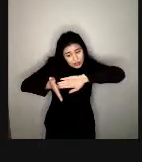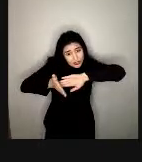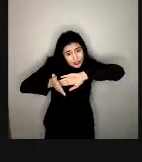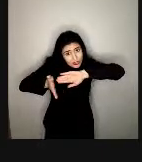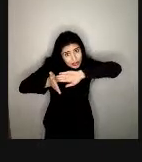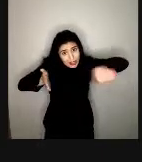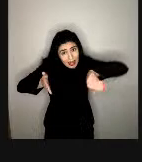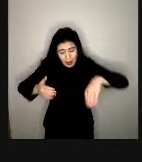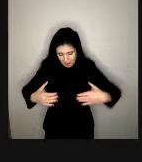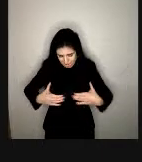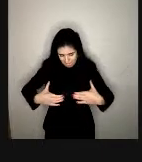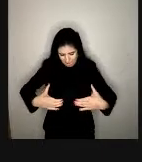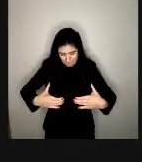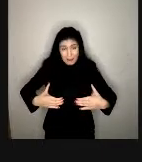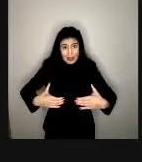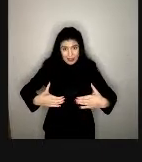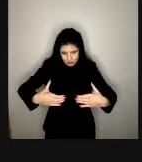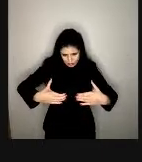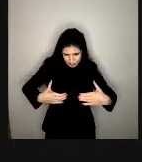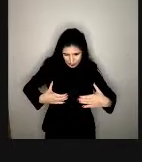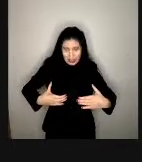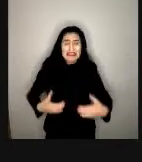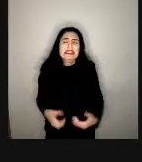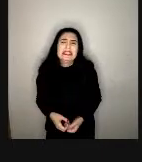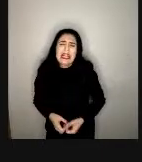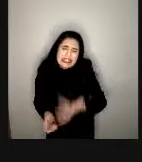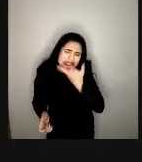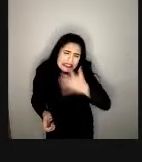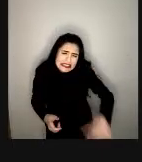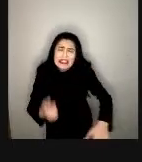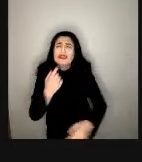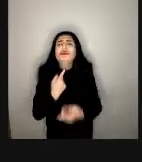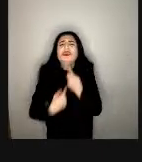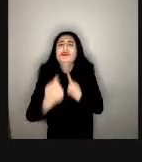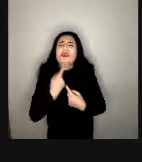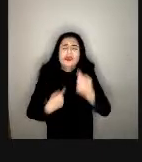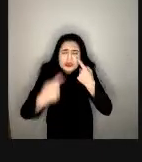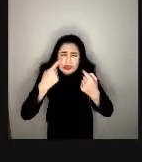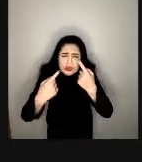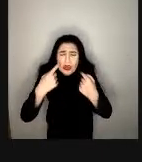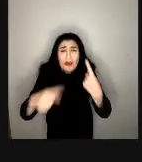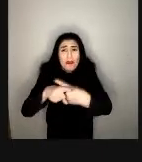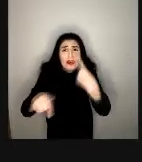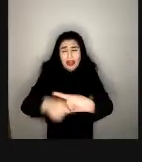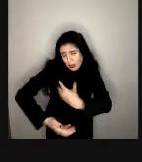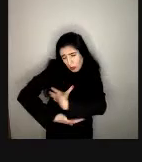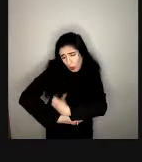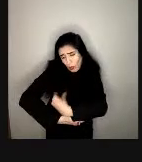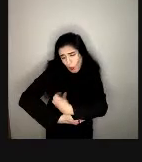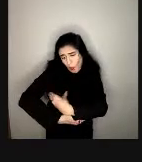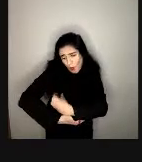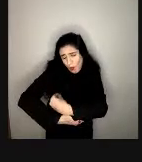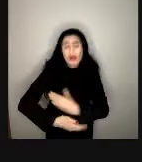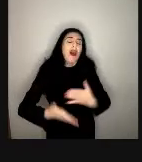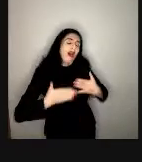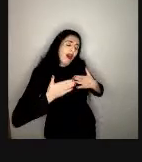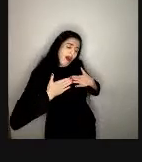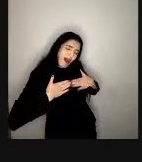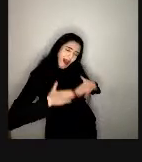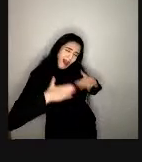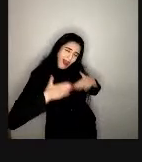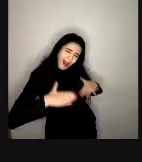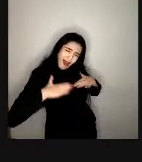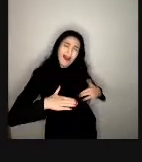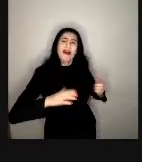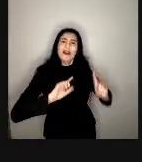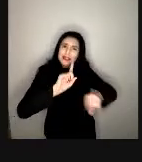chorar, porque ela mamava até então, né? Aí ela falou assim, para poder acalmar a situação, falou assim: não, mas quem sabe depois a mamãe